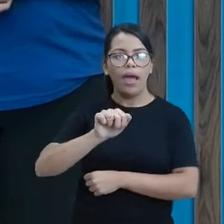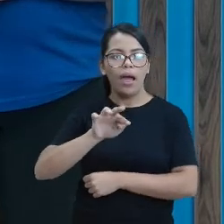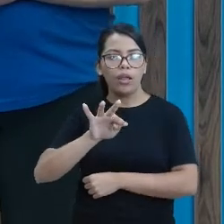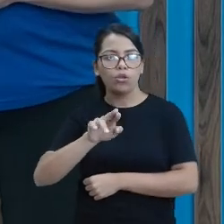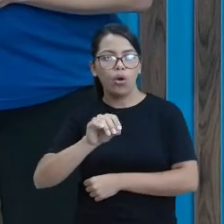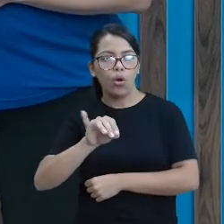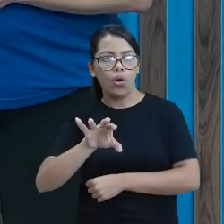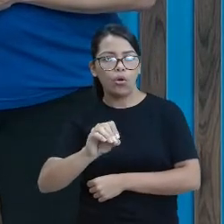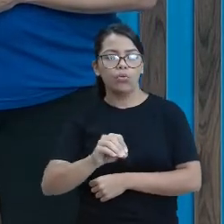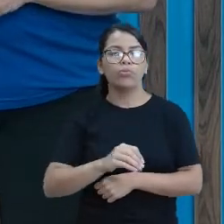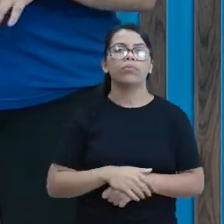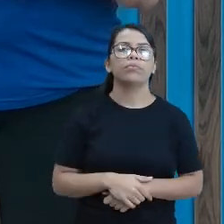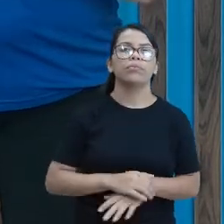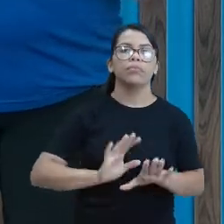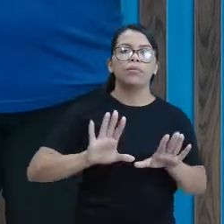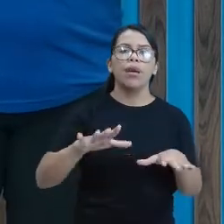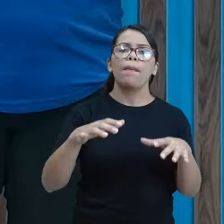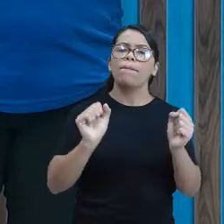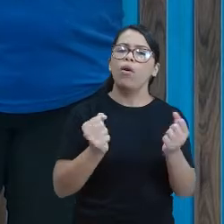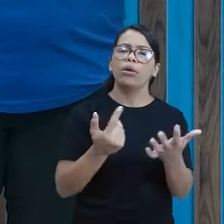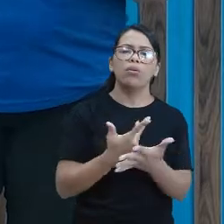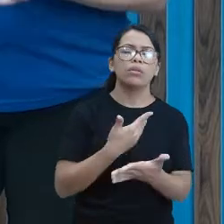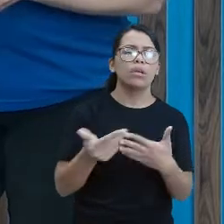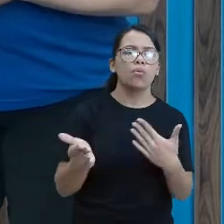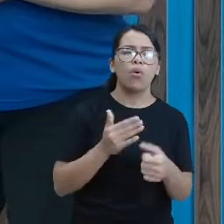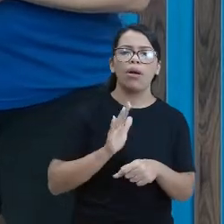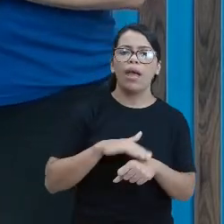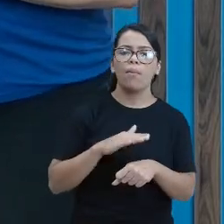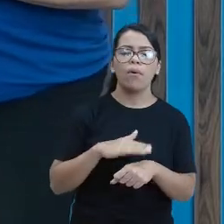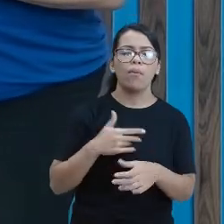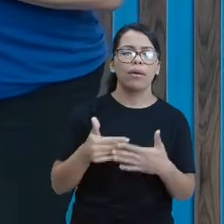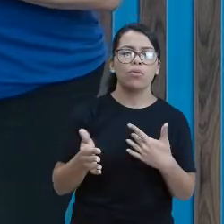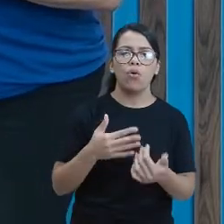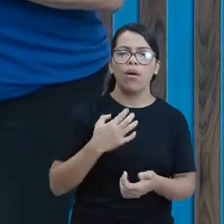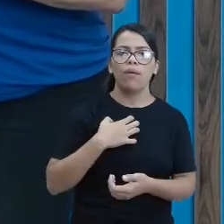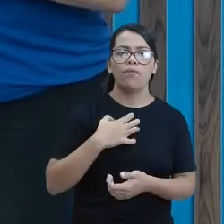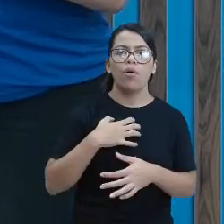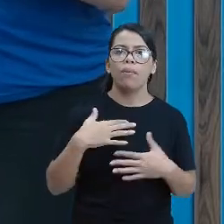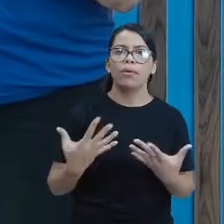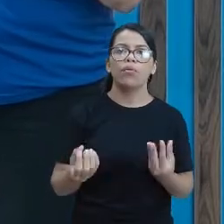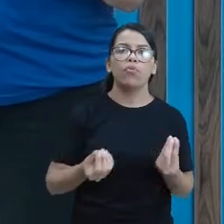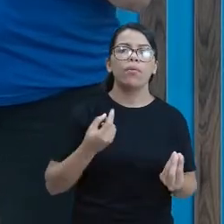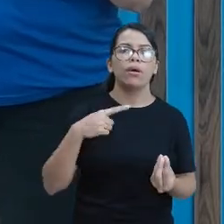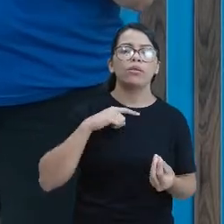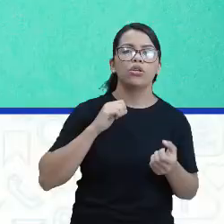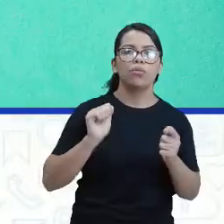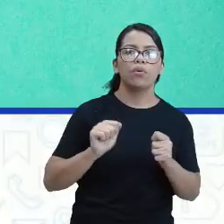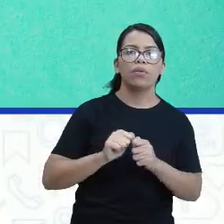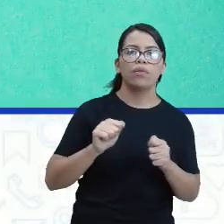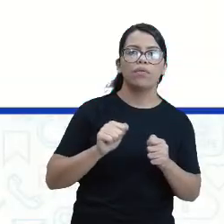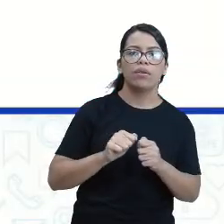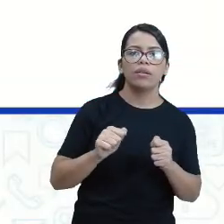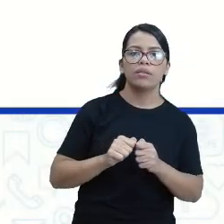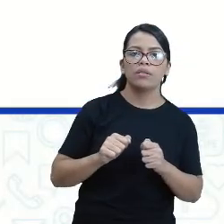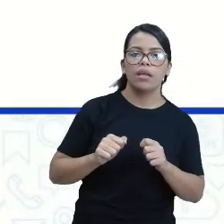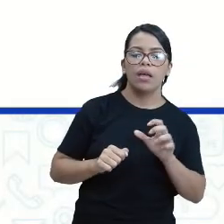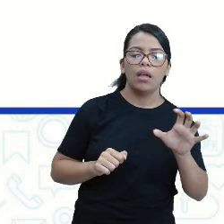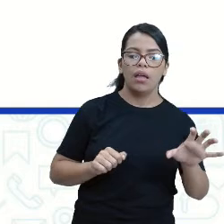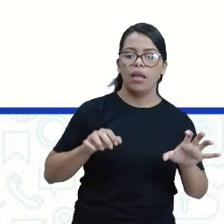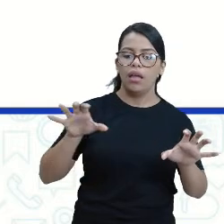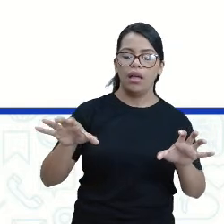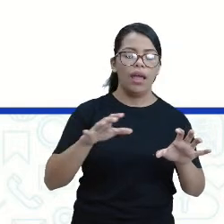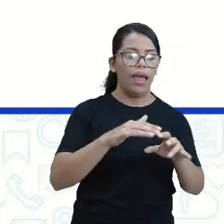bom? Pode ocorrer a qualquer momento, né, de qualquer forma. Então, como é que a gente pode fazer essa ligação entre a diversidade genética e a